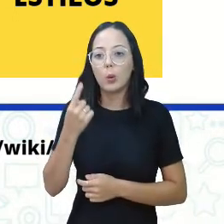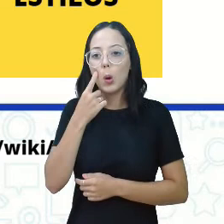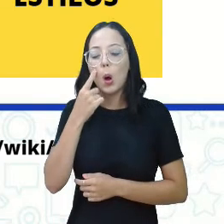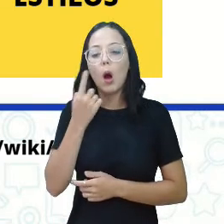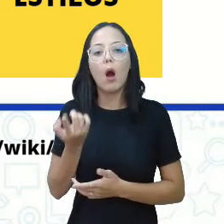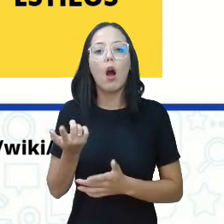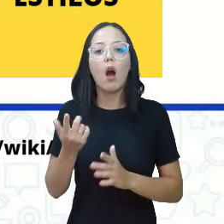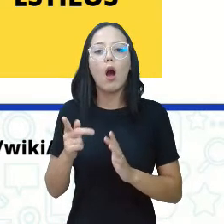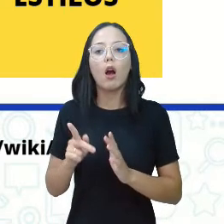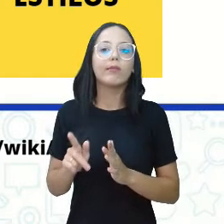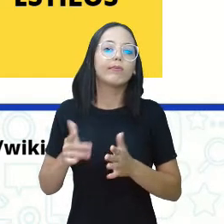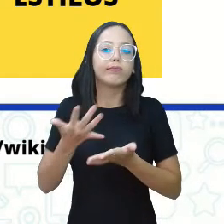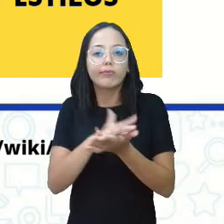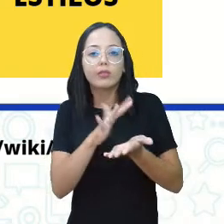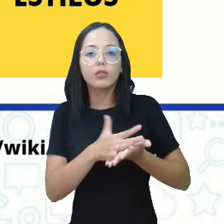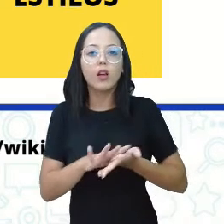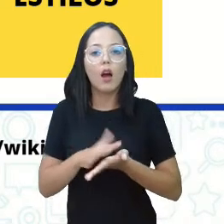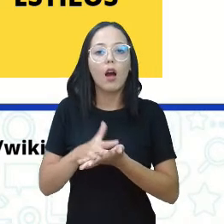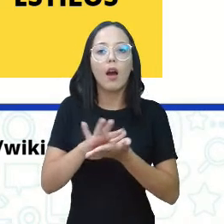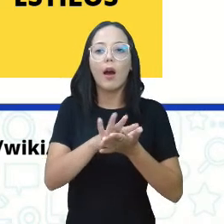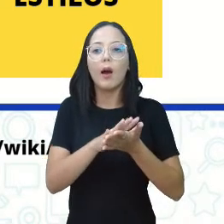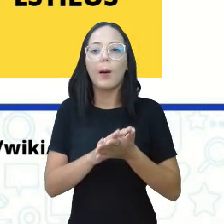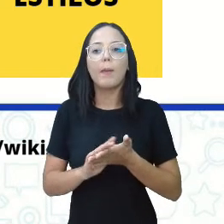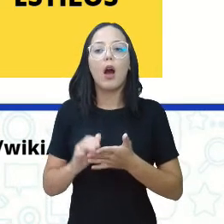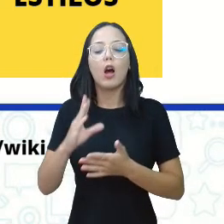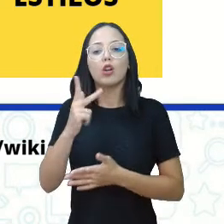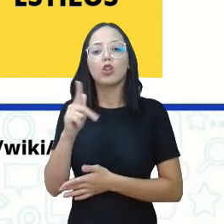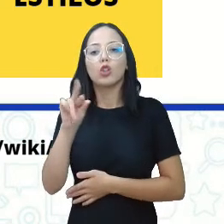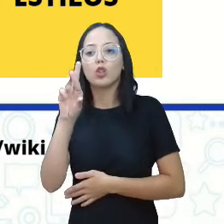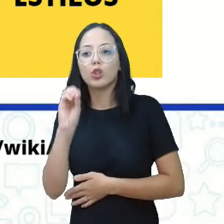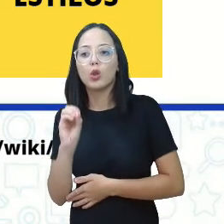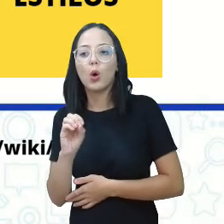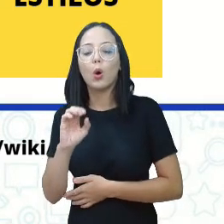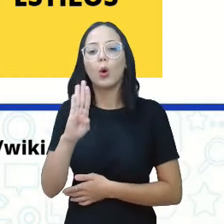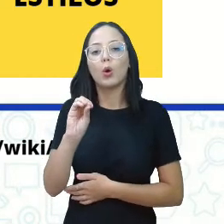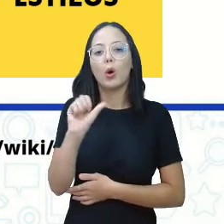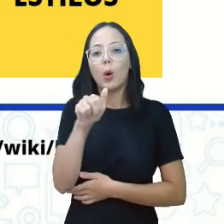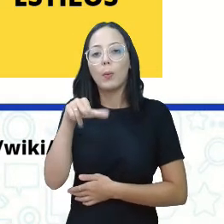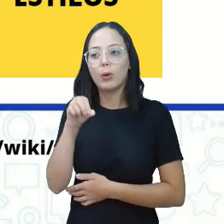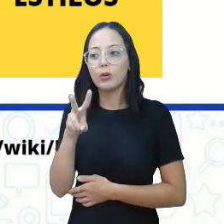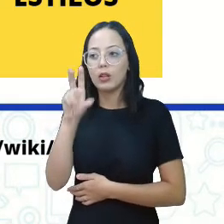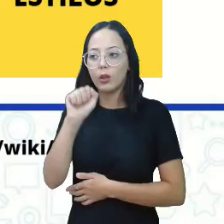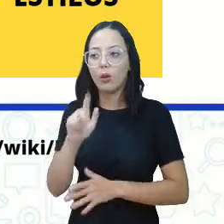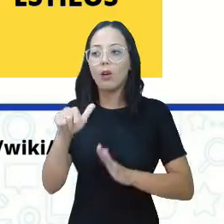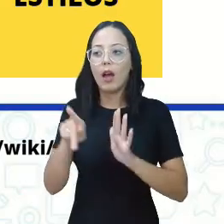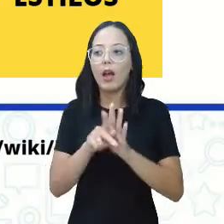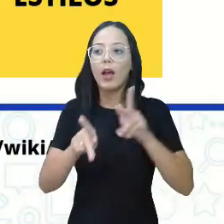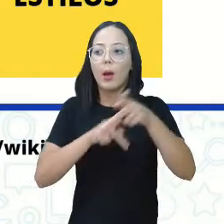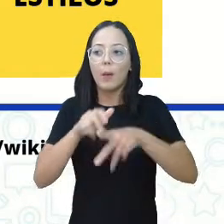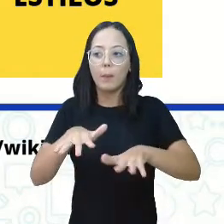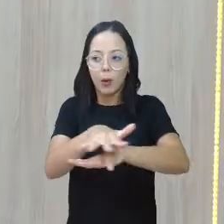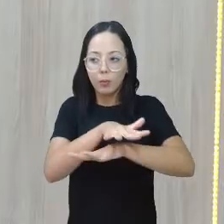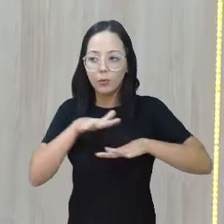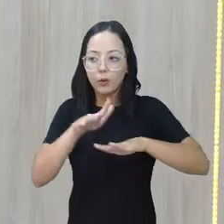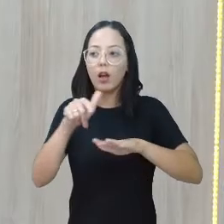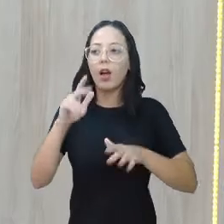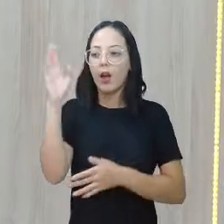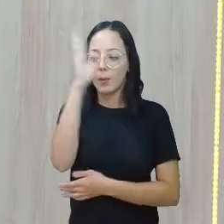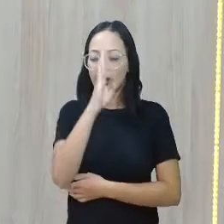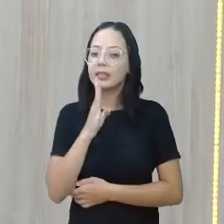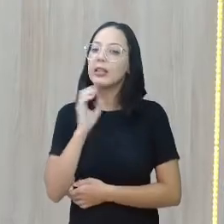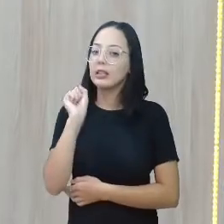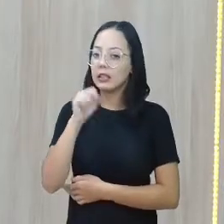música popular brasileira, samba, choro, bossa nova. Ela é popular? É popular. Ela é brasileira?